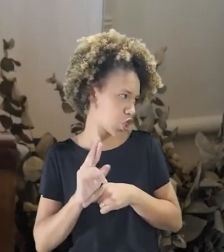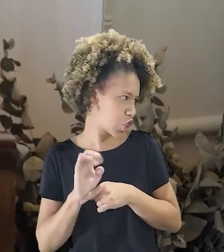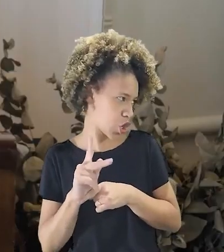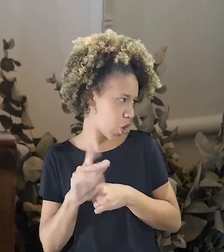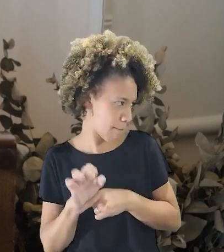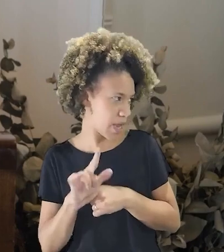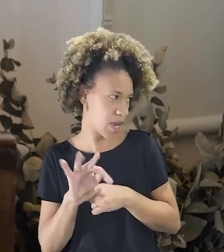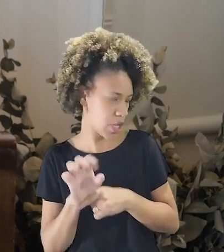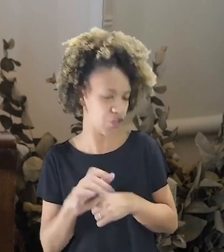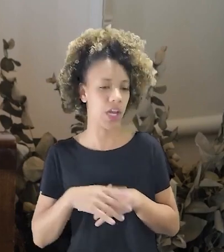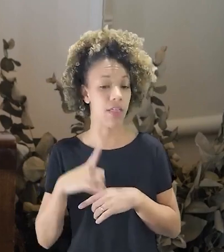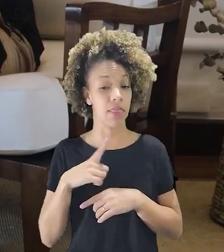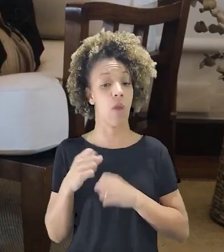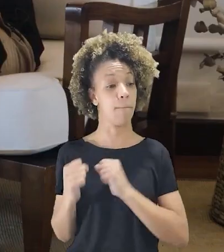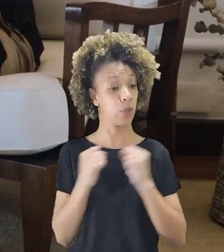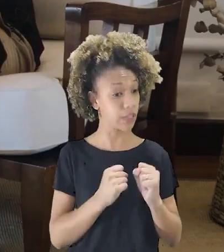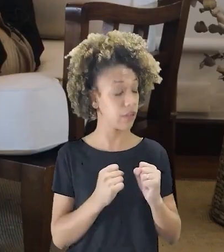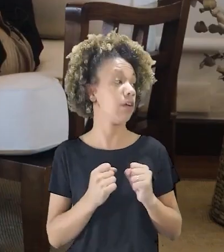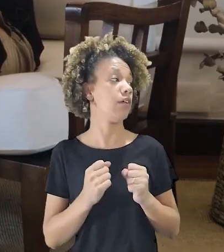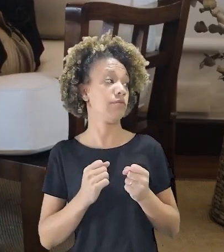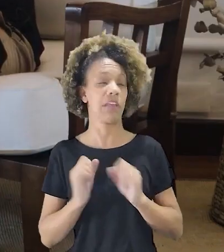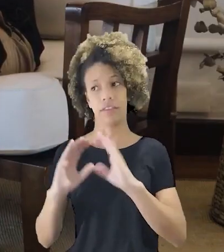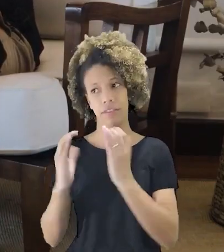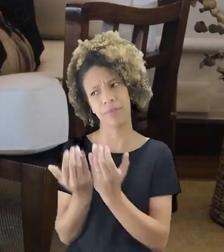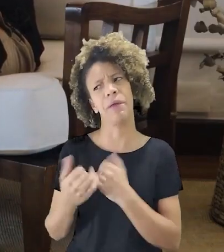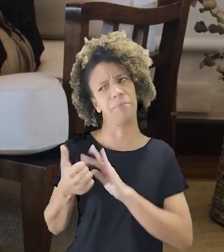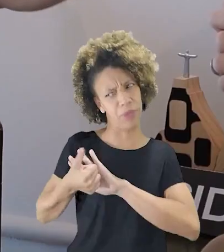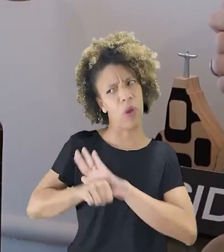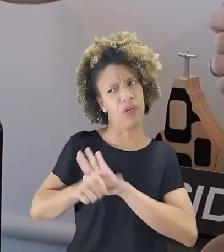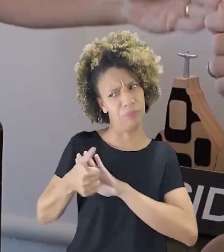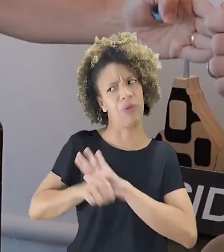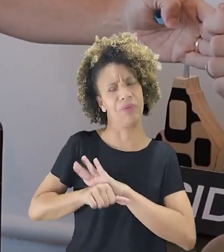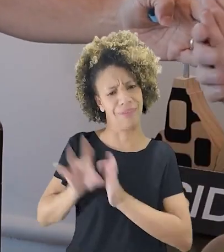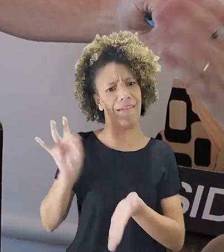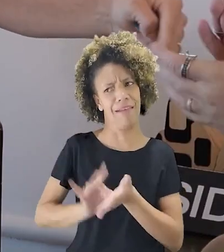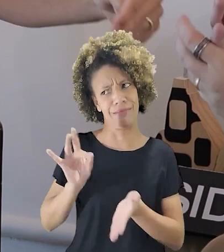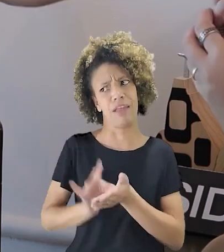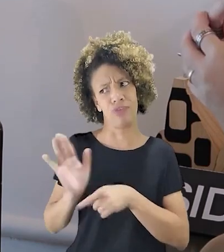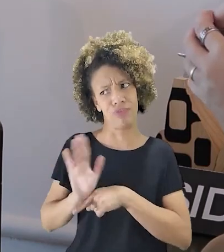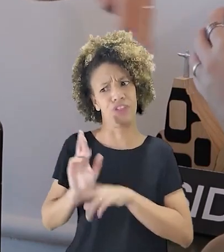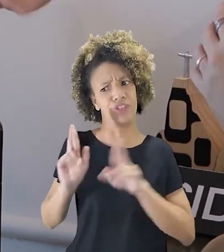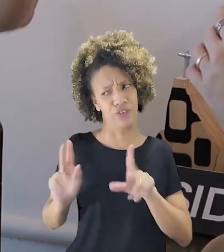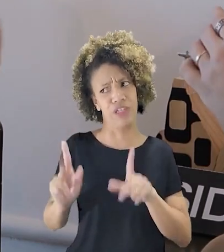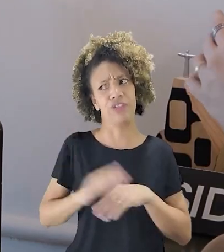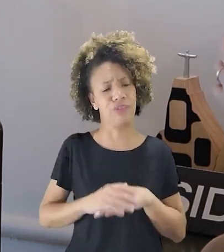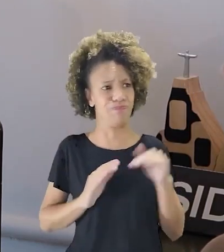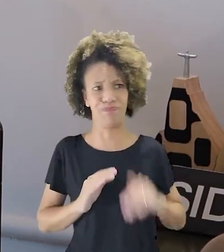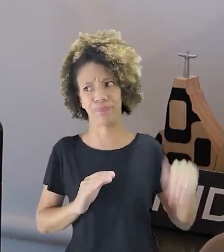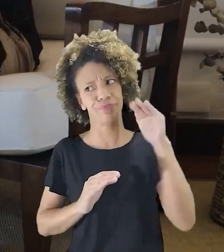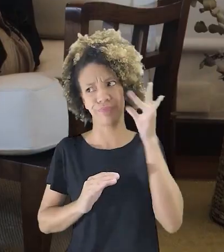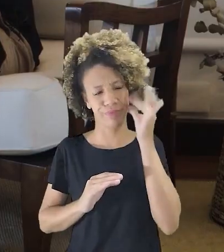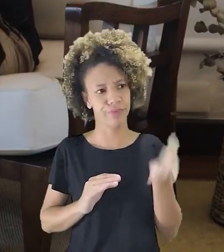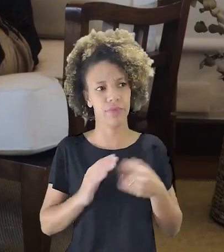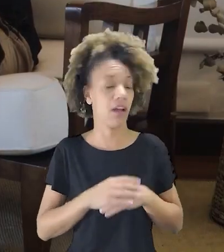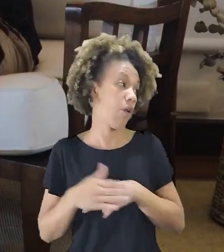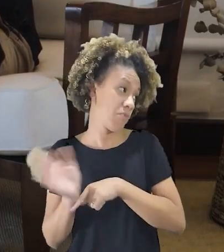ele tá na Assembleia, aquela coisa toda. Não, isso é bem pior, viu, cara? A realidade do Rio de Janeiro supera qualquer ficção. Que eu ia poder